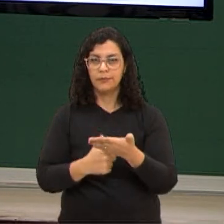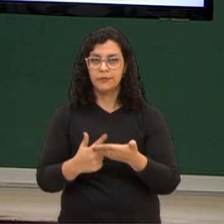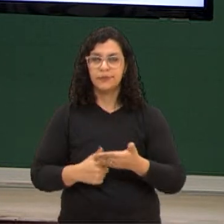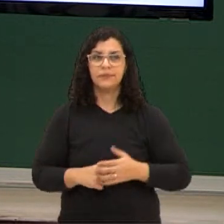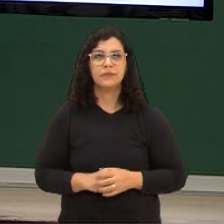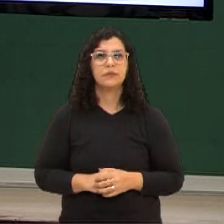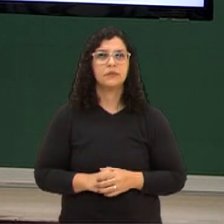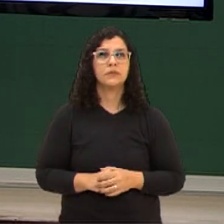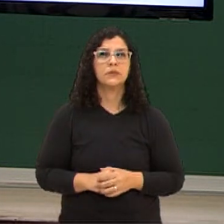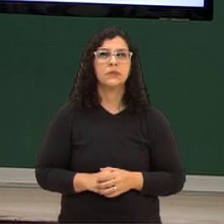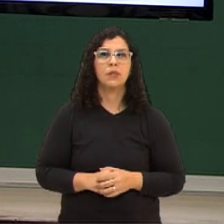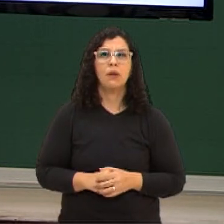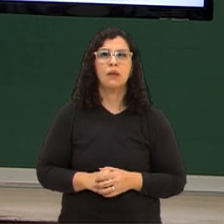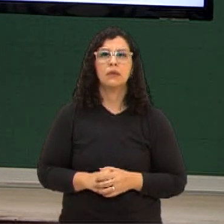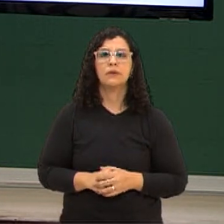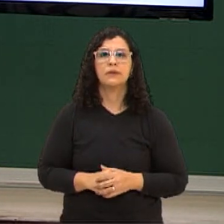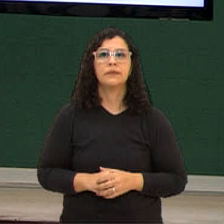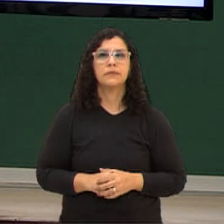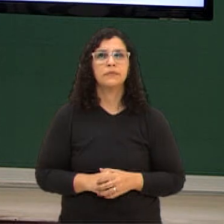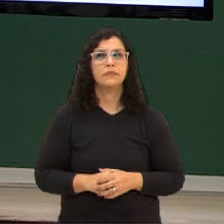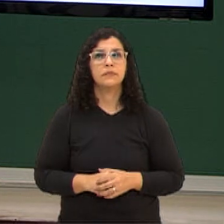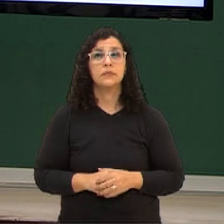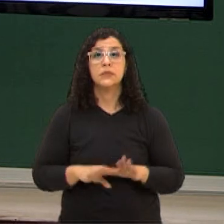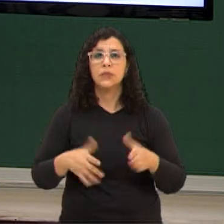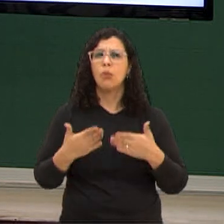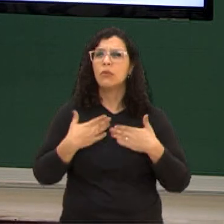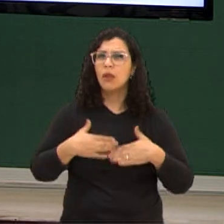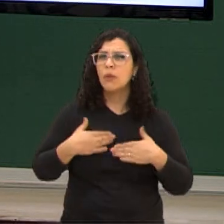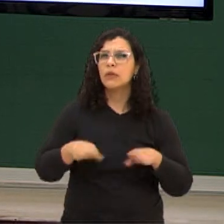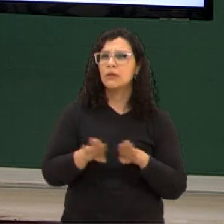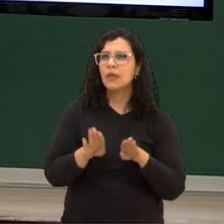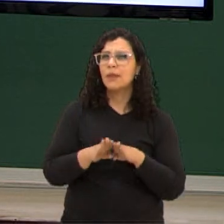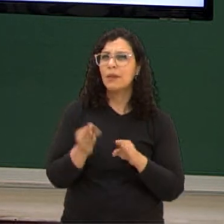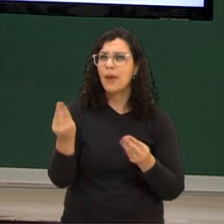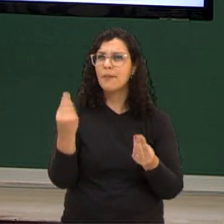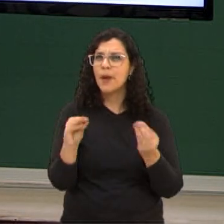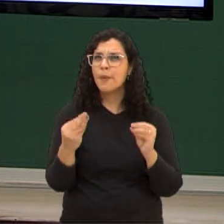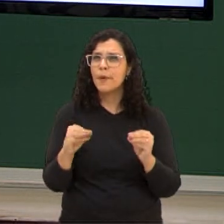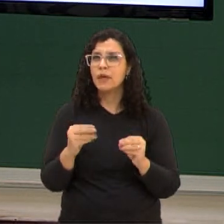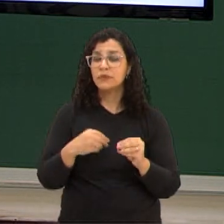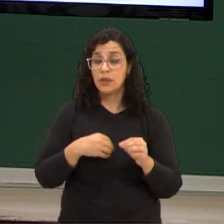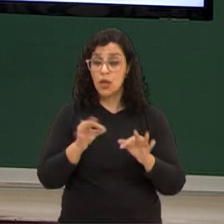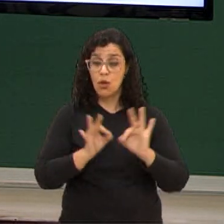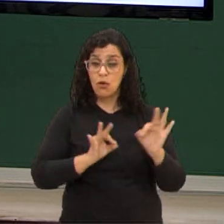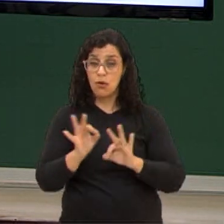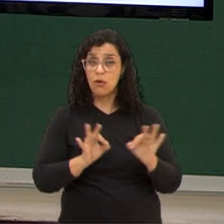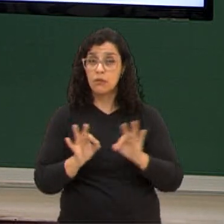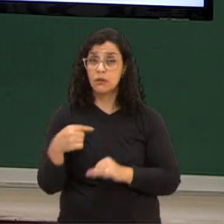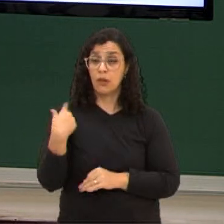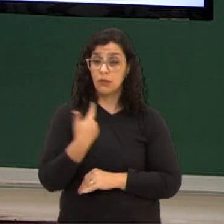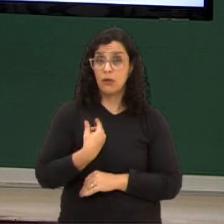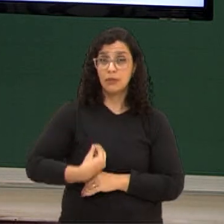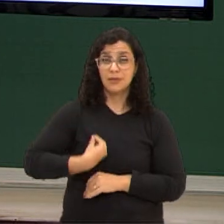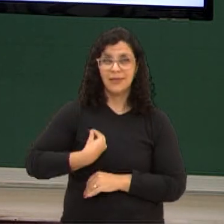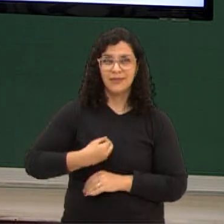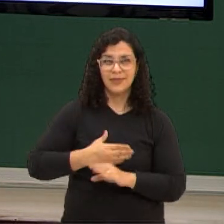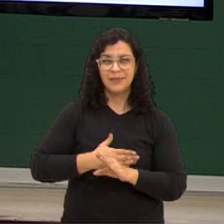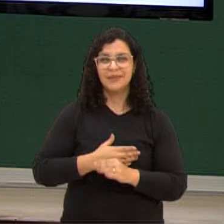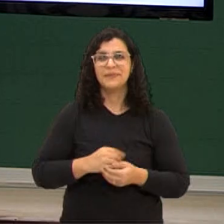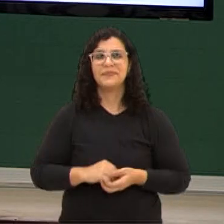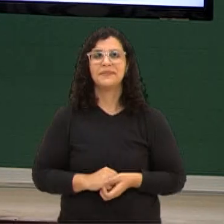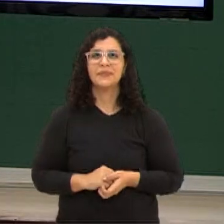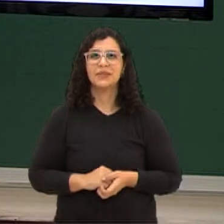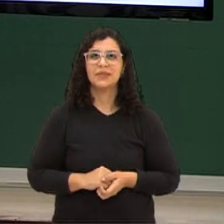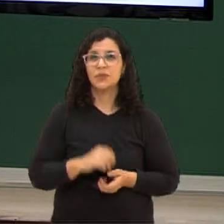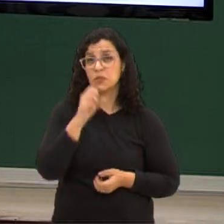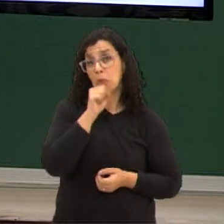um livro, né? Até o final da tarde, lê um livro. Bem tranquilinho também, né, gente? Assim que a gente organiza a rotina ali, né? No